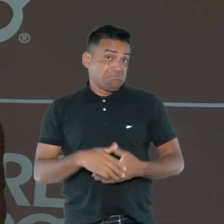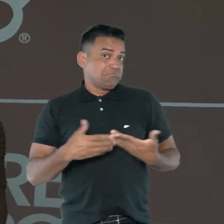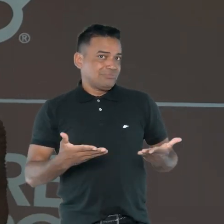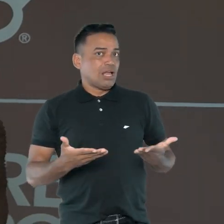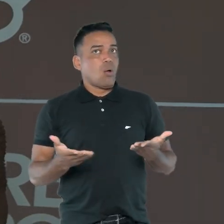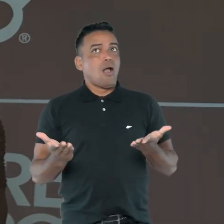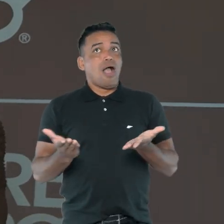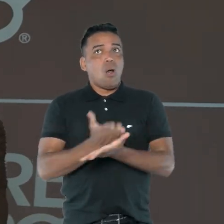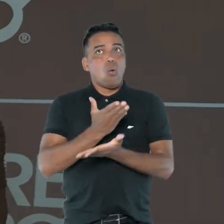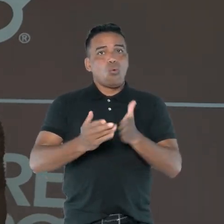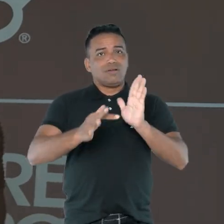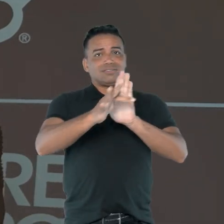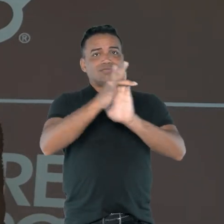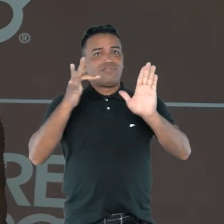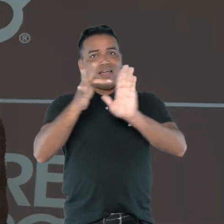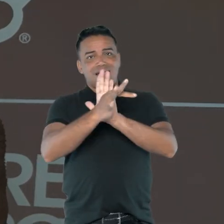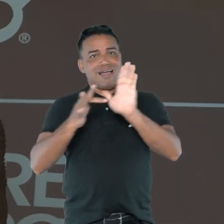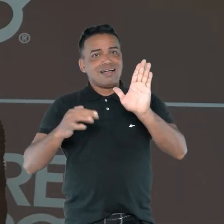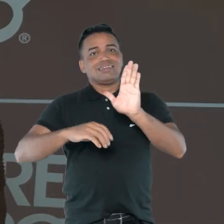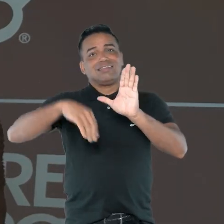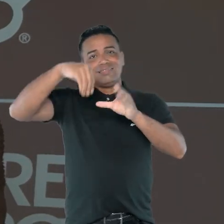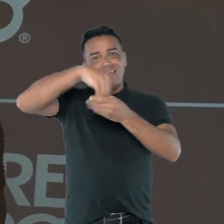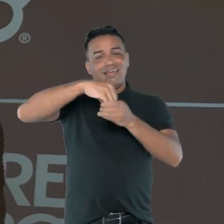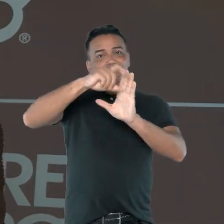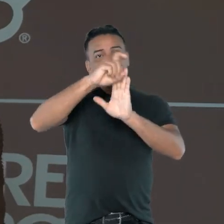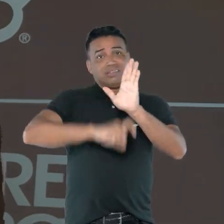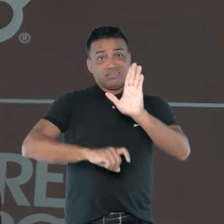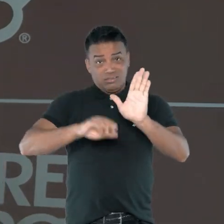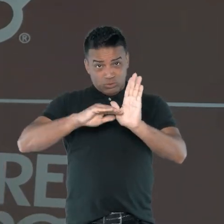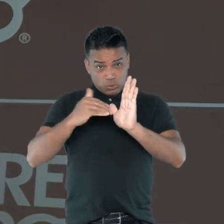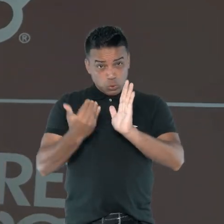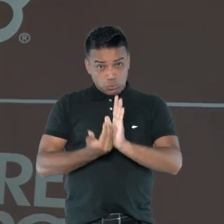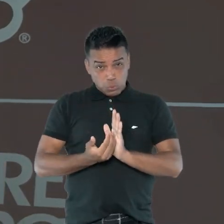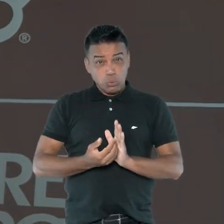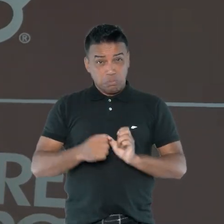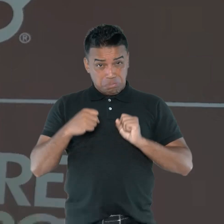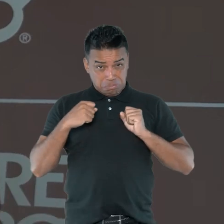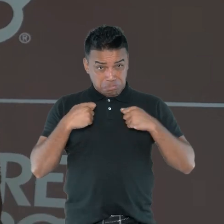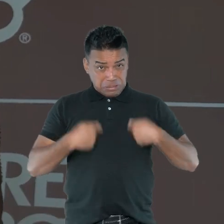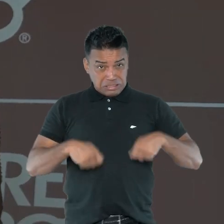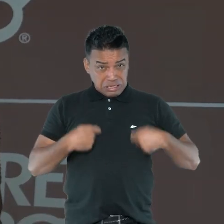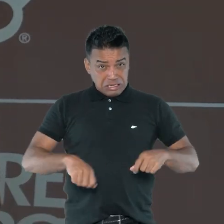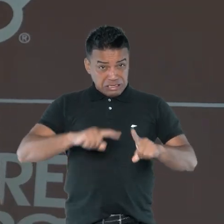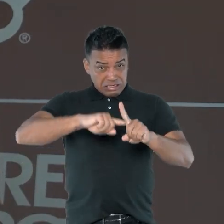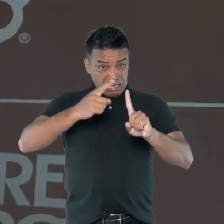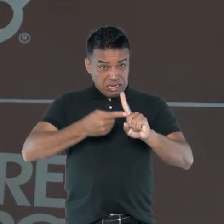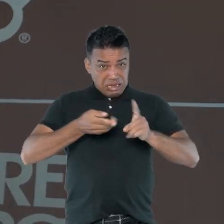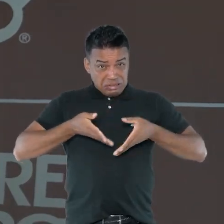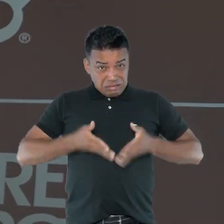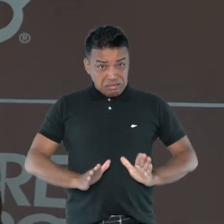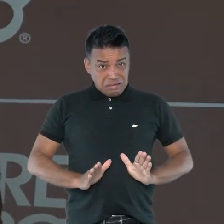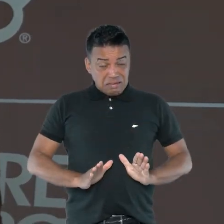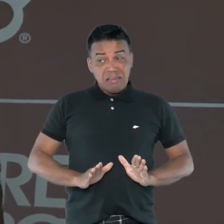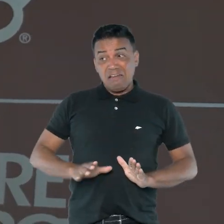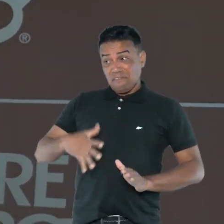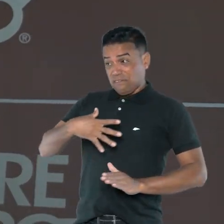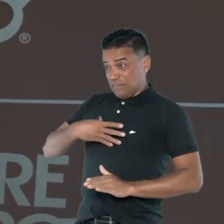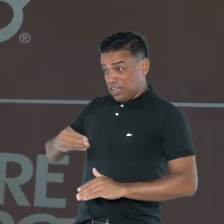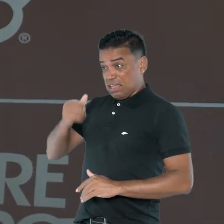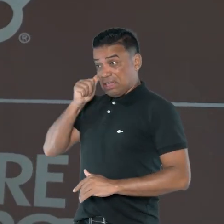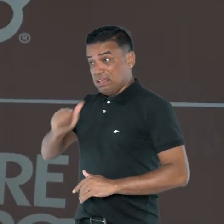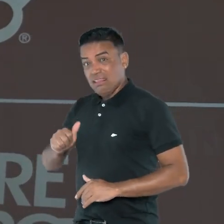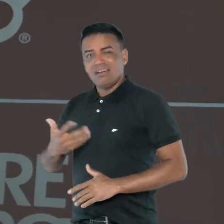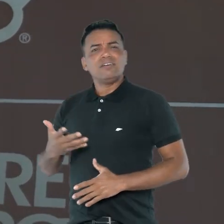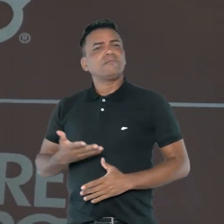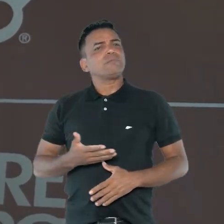Se não me engano, até com algumas frases, né, do tipo, nem todo mundo nasceu para ser mãe, né? Nem todo mundo nasceu para ser filha. Como é